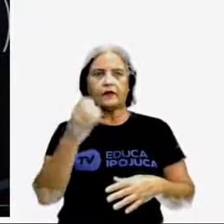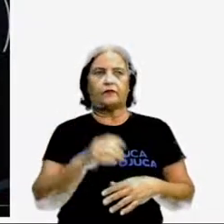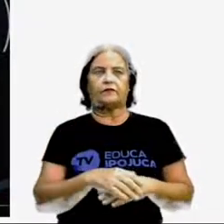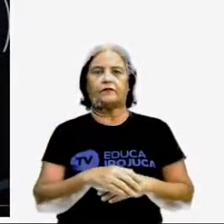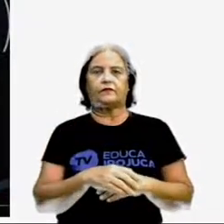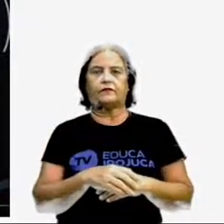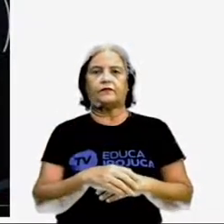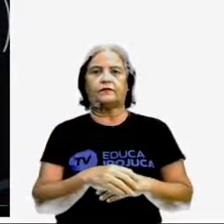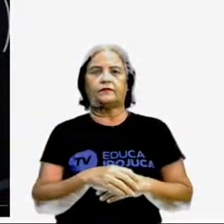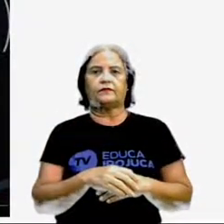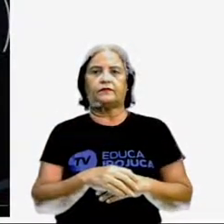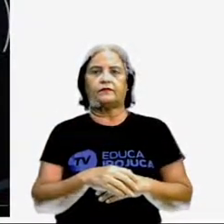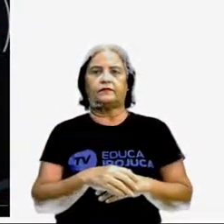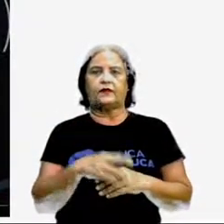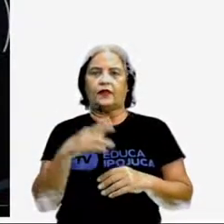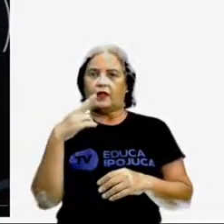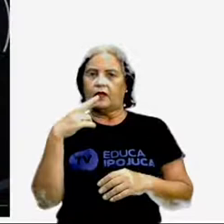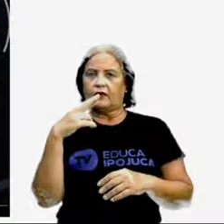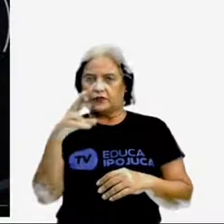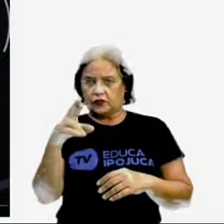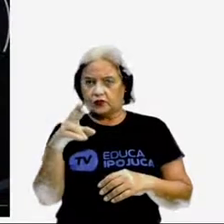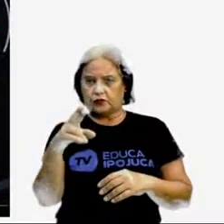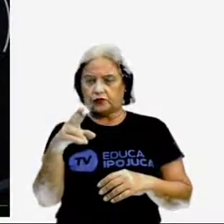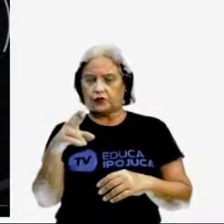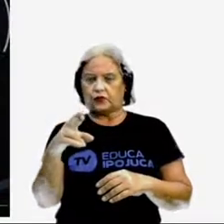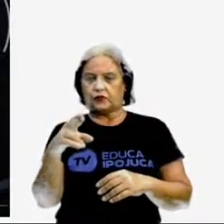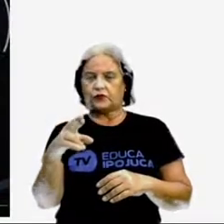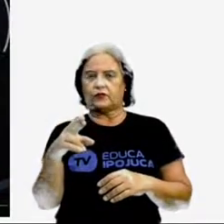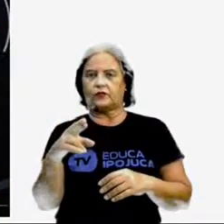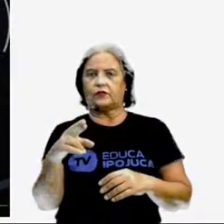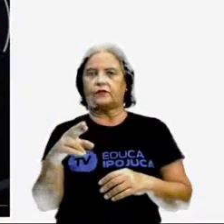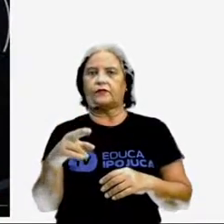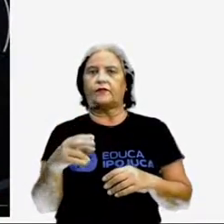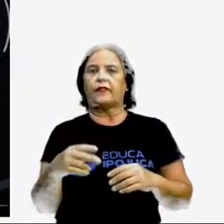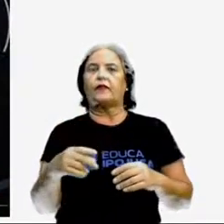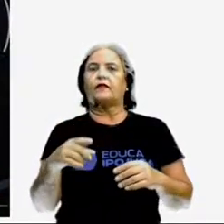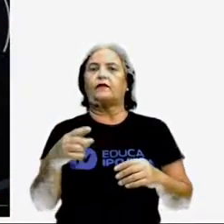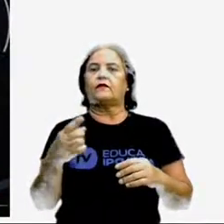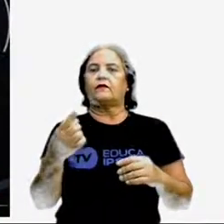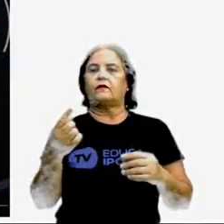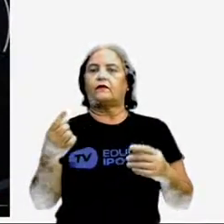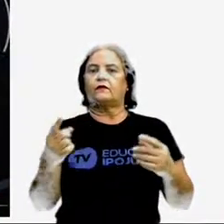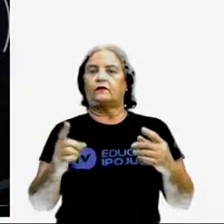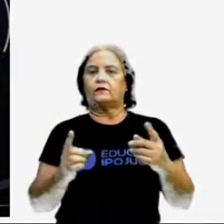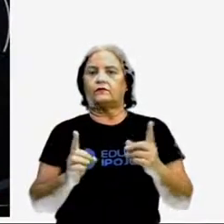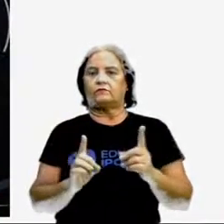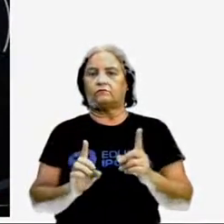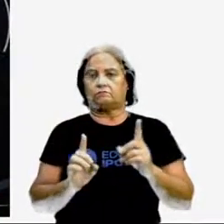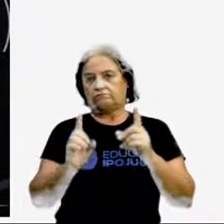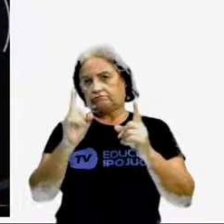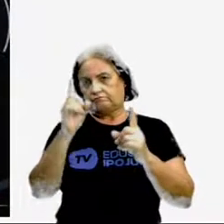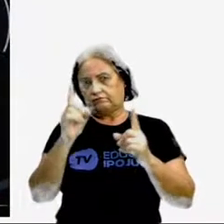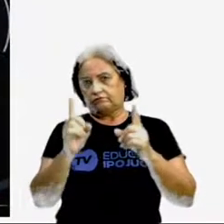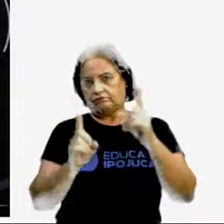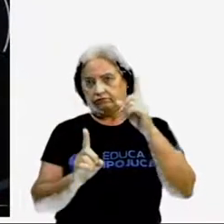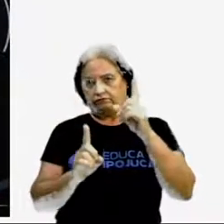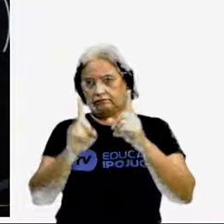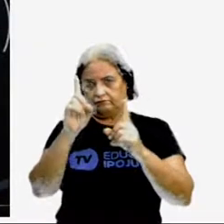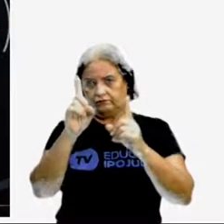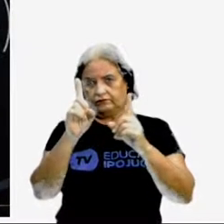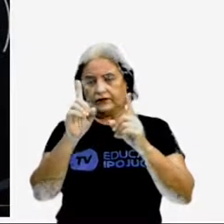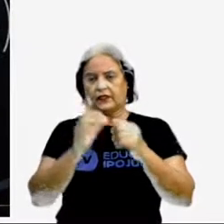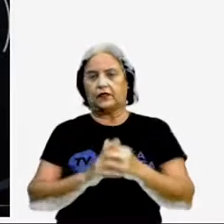é exatamente. São grandezas diretamente proporcionais. Porque à medida que